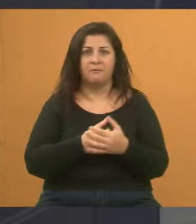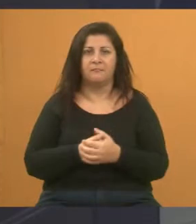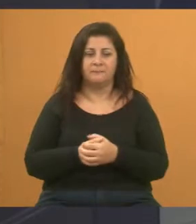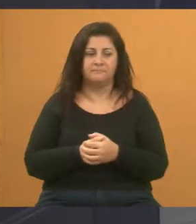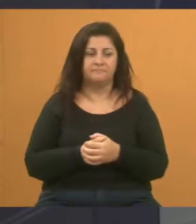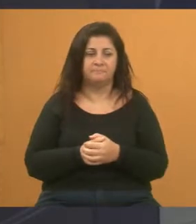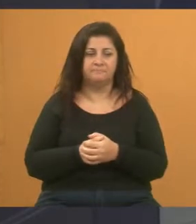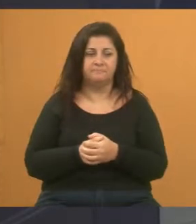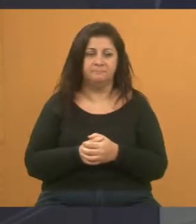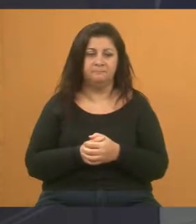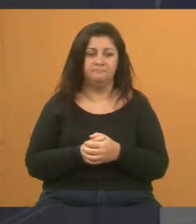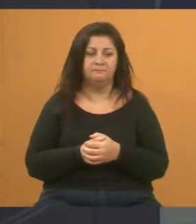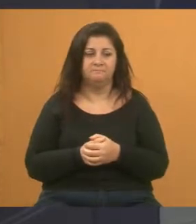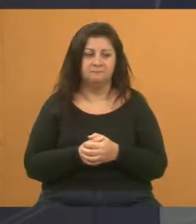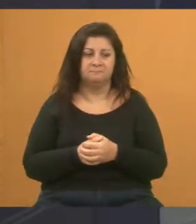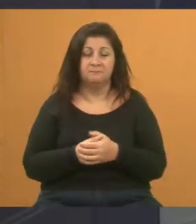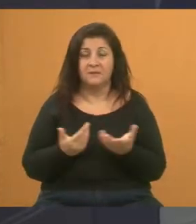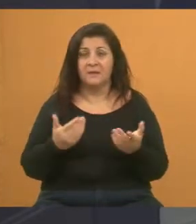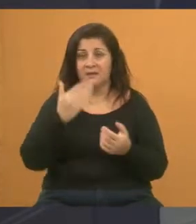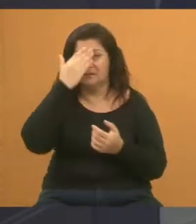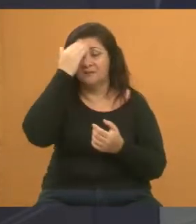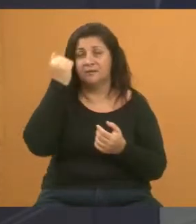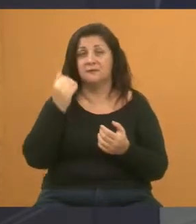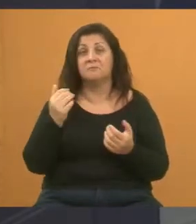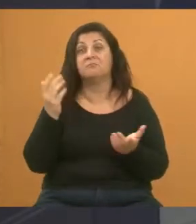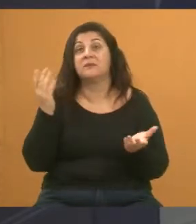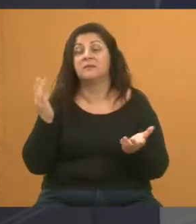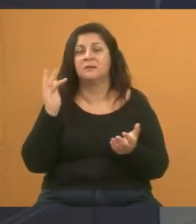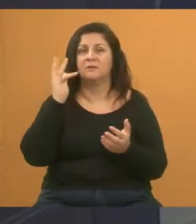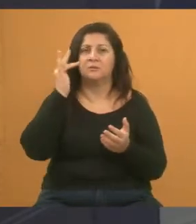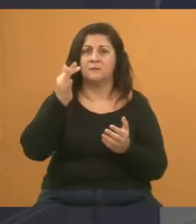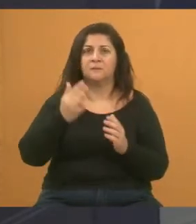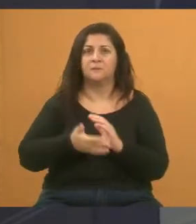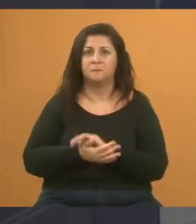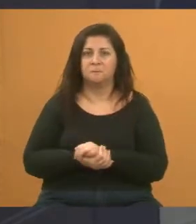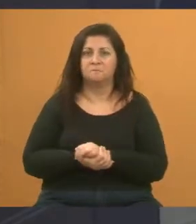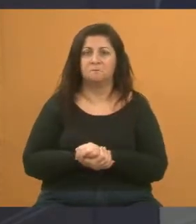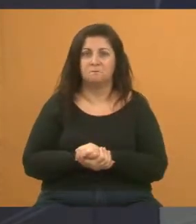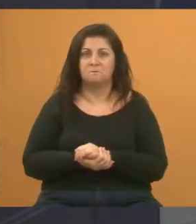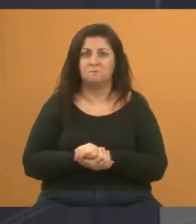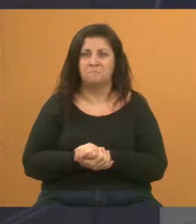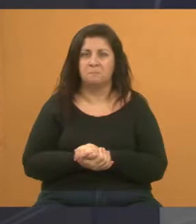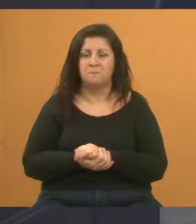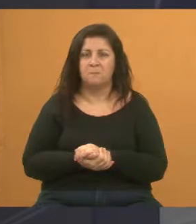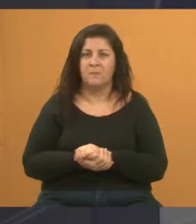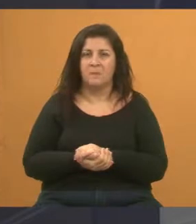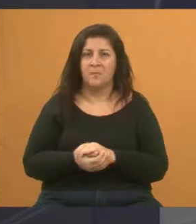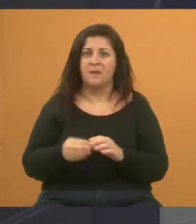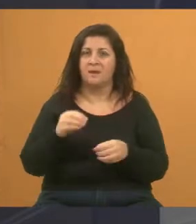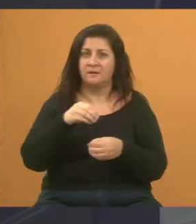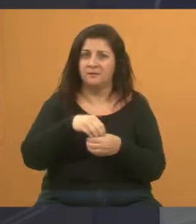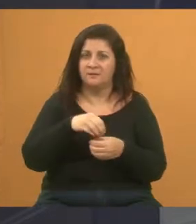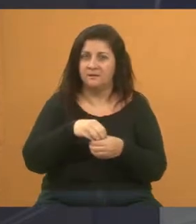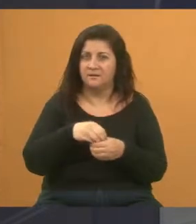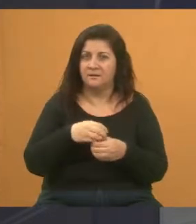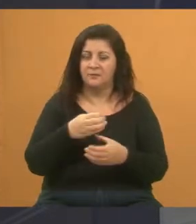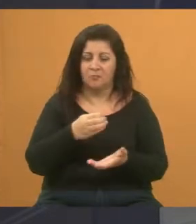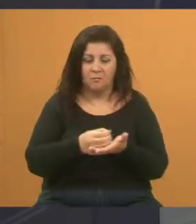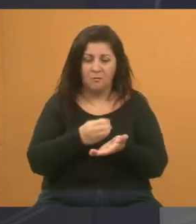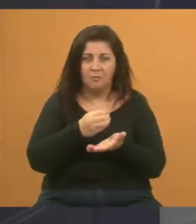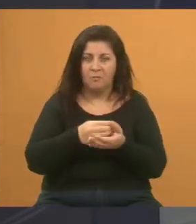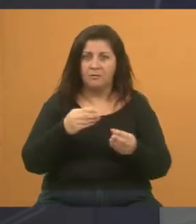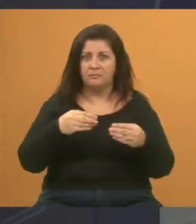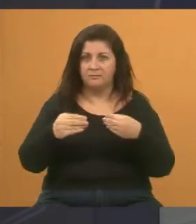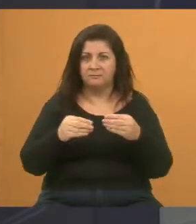bastante. Mas eu tinha me esquecido, quem sabe futuramente entre nesse pacote aí os copos descartáveis,